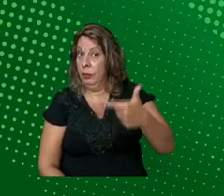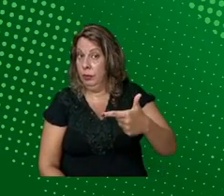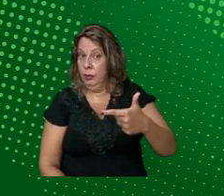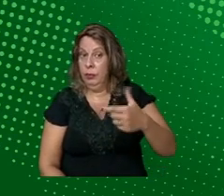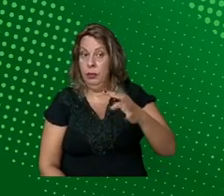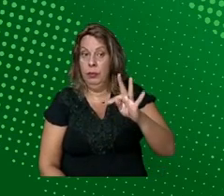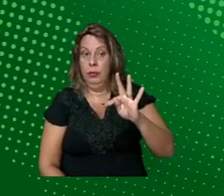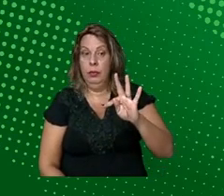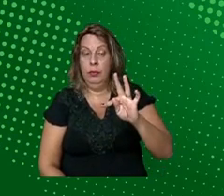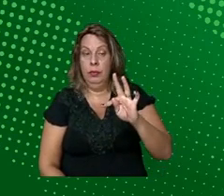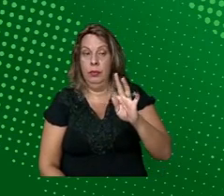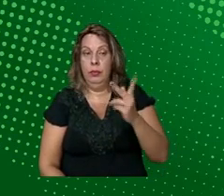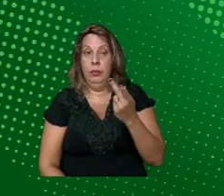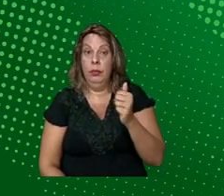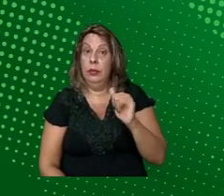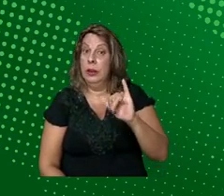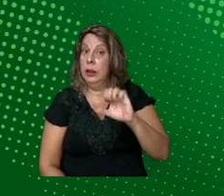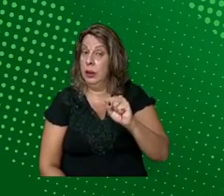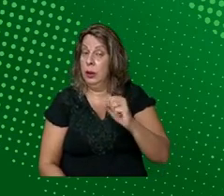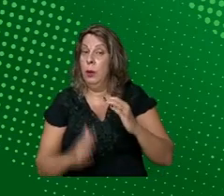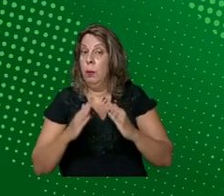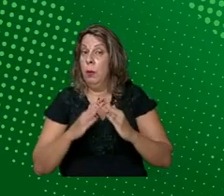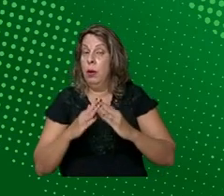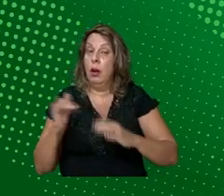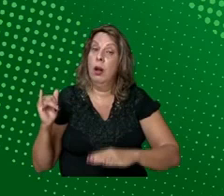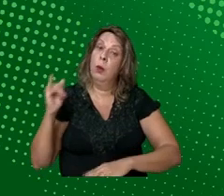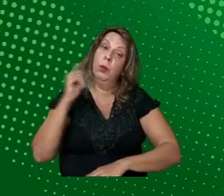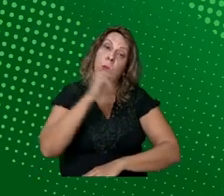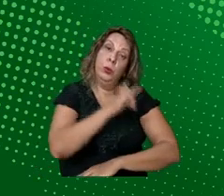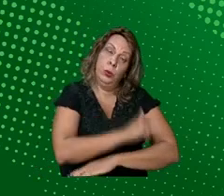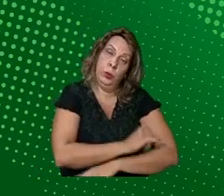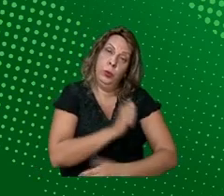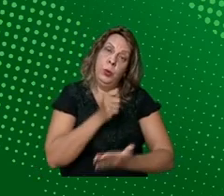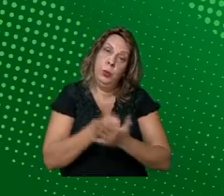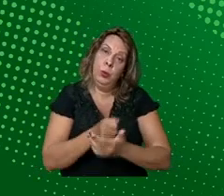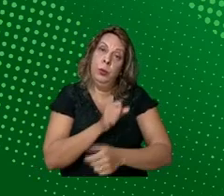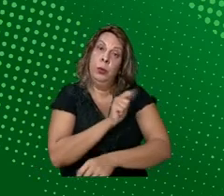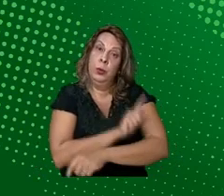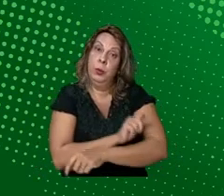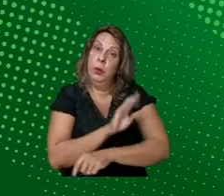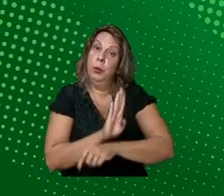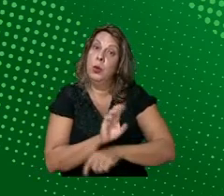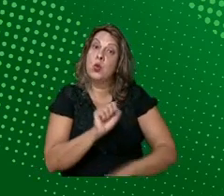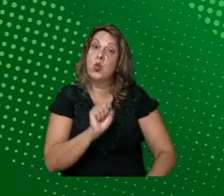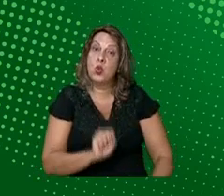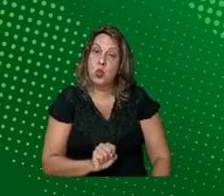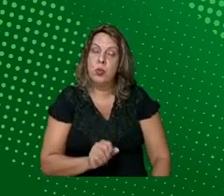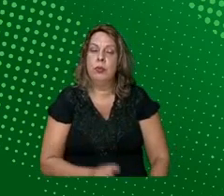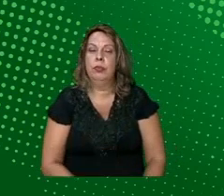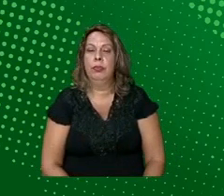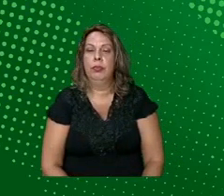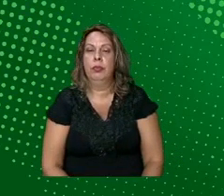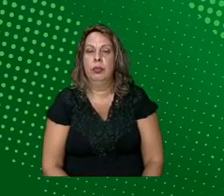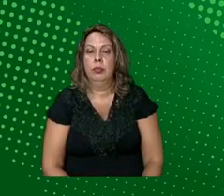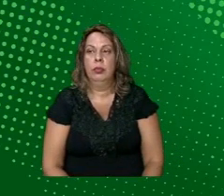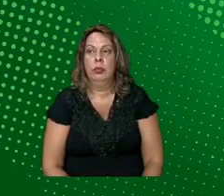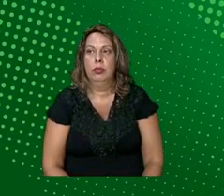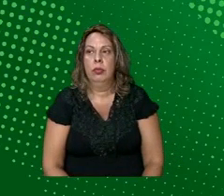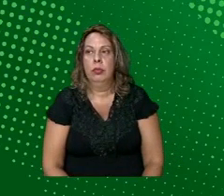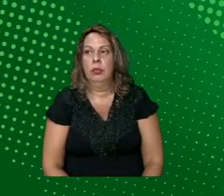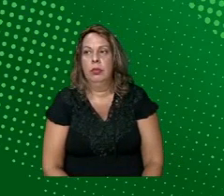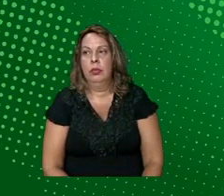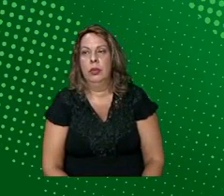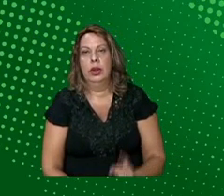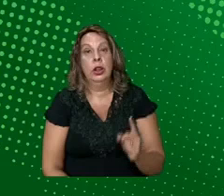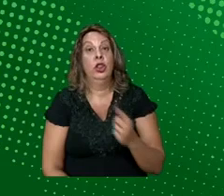208122, Thaís Dória de Almeida, mora no aeroporto, adquiriu no G Barbosa Ipersul, leva R$500, ó, vou dizer, viu, Gira Sergipe é a parte